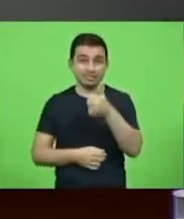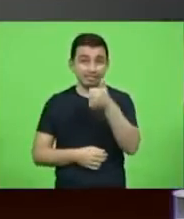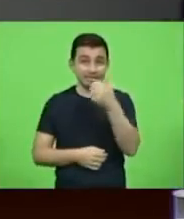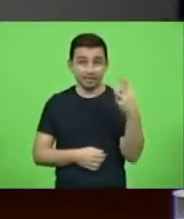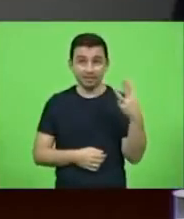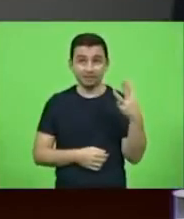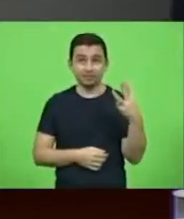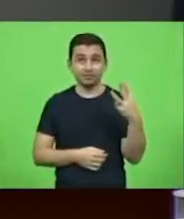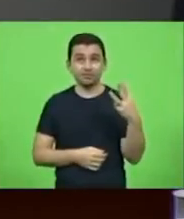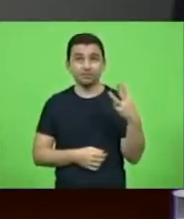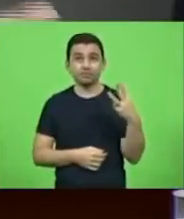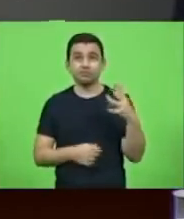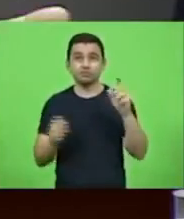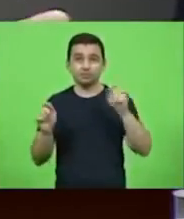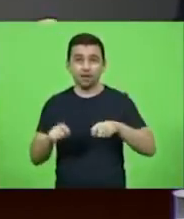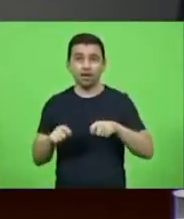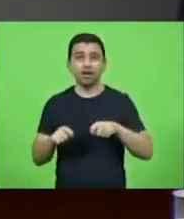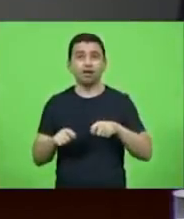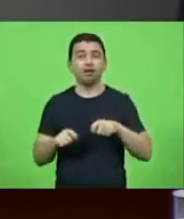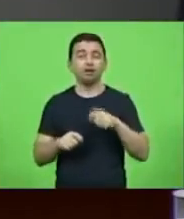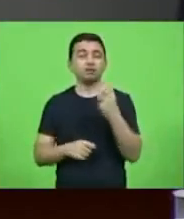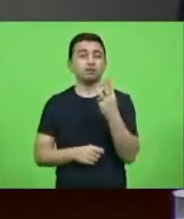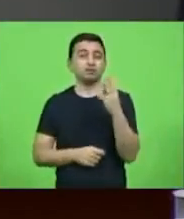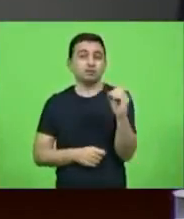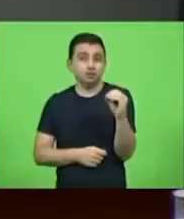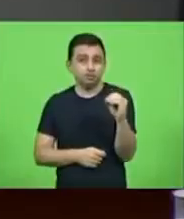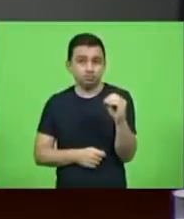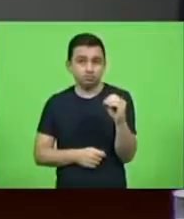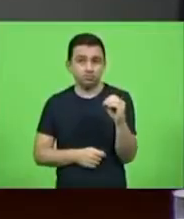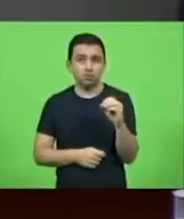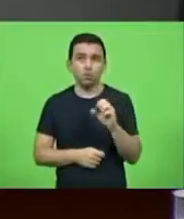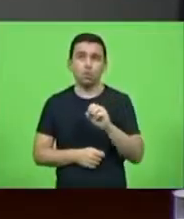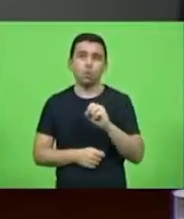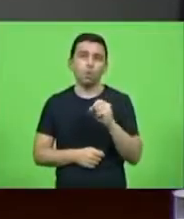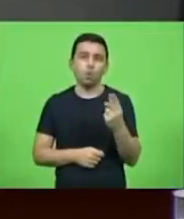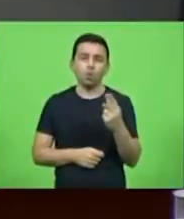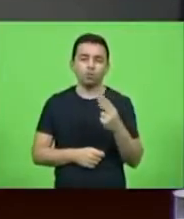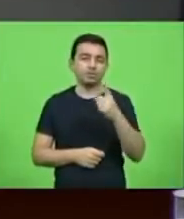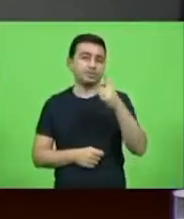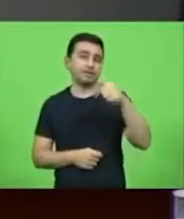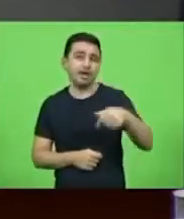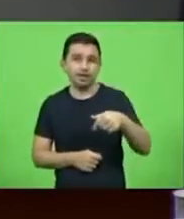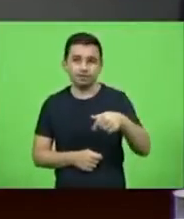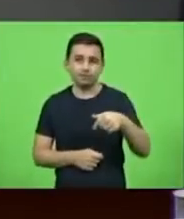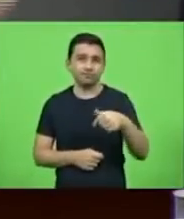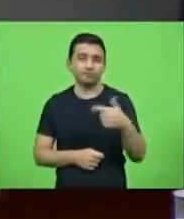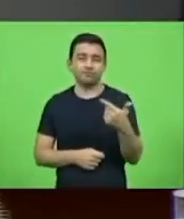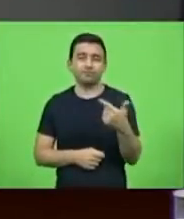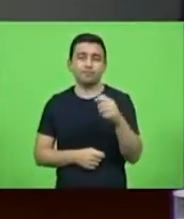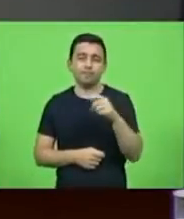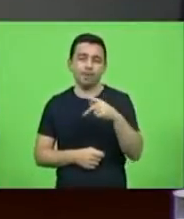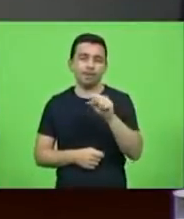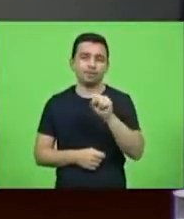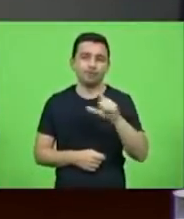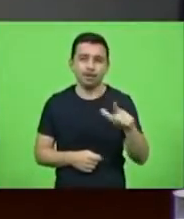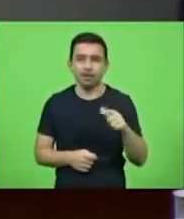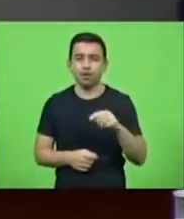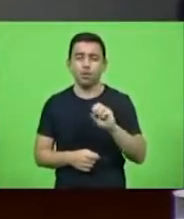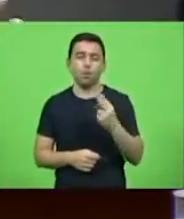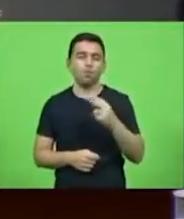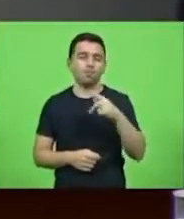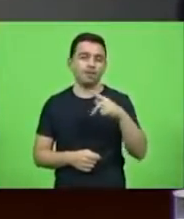poderiam ser 30 do novo ou que sa 17 do PSL ou que sa 55 do PSD